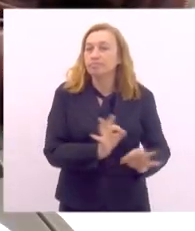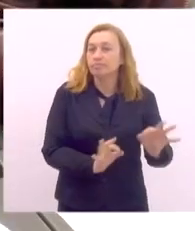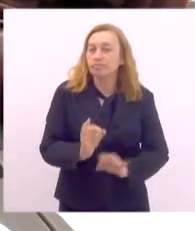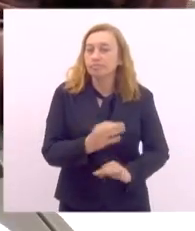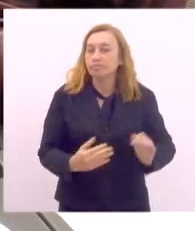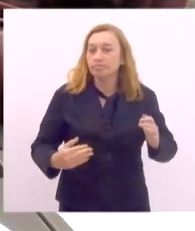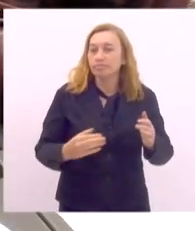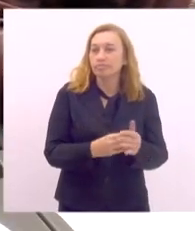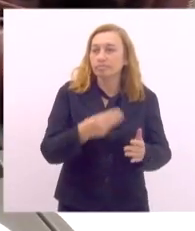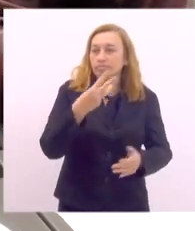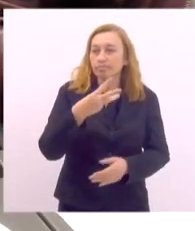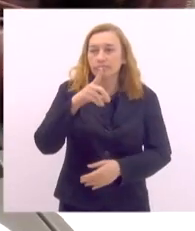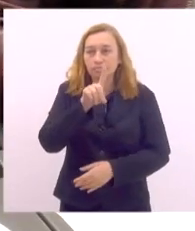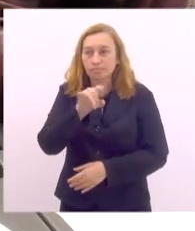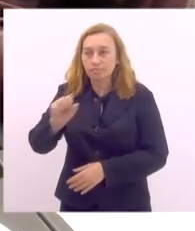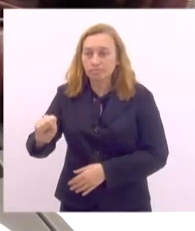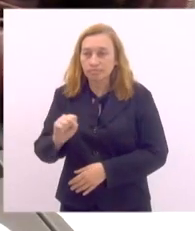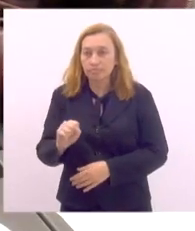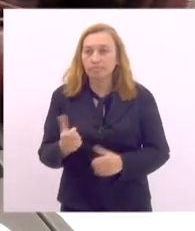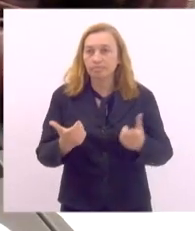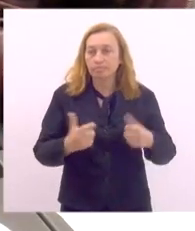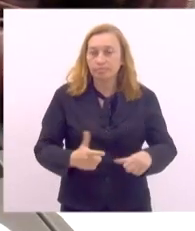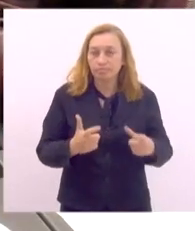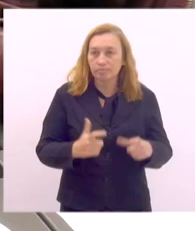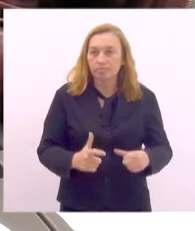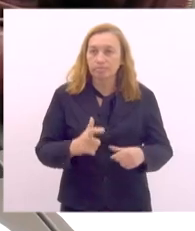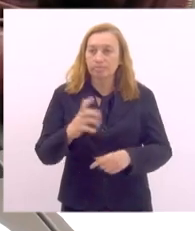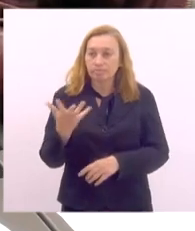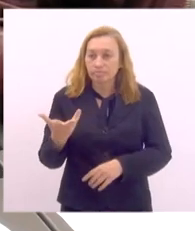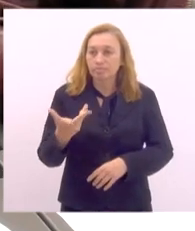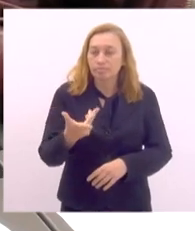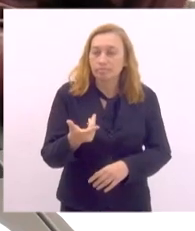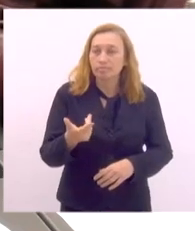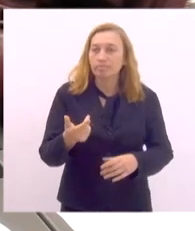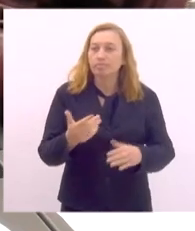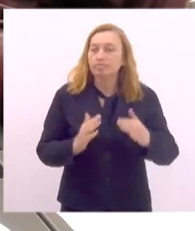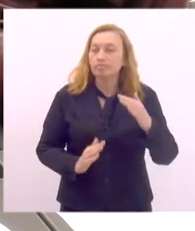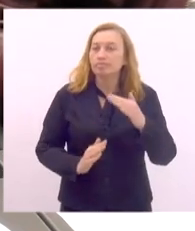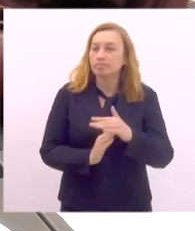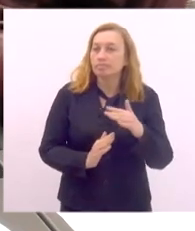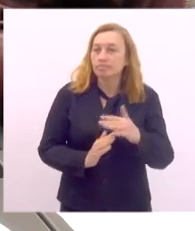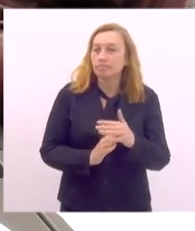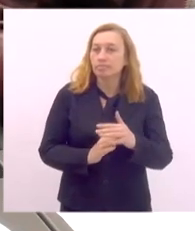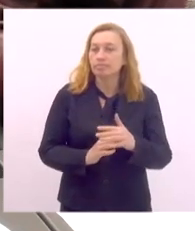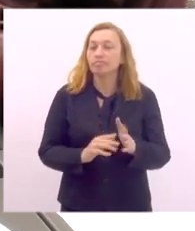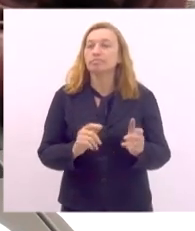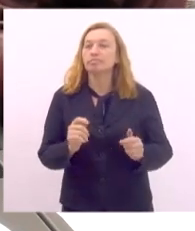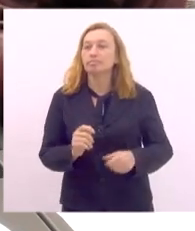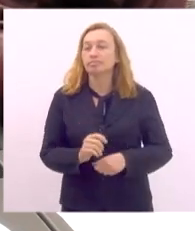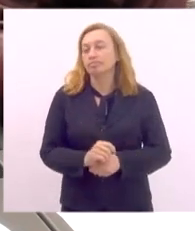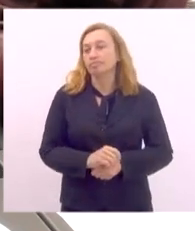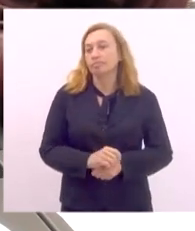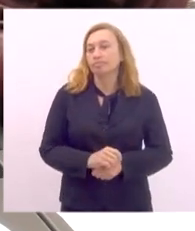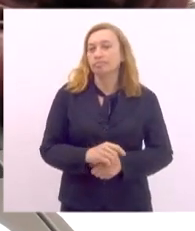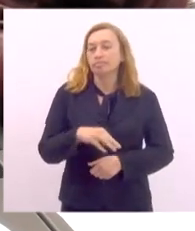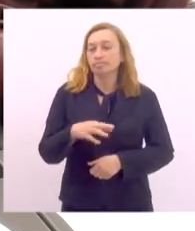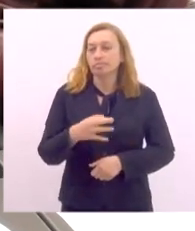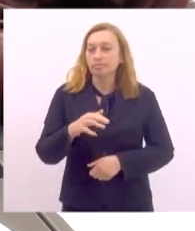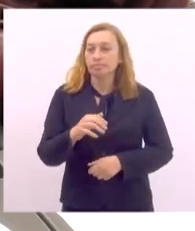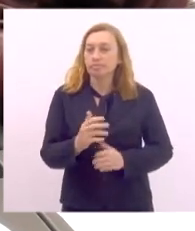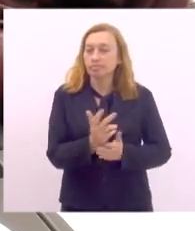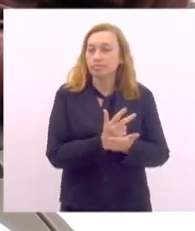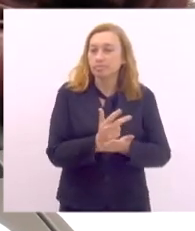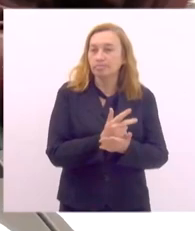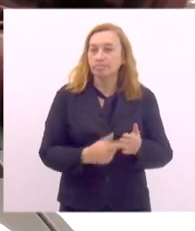até 30 dias pelo órgão ambiental competente, atendendo aos limites estabelecidos no mapa do anexo 1